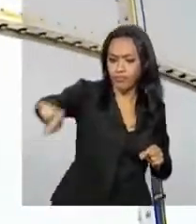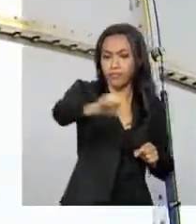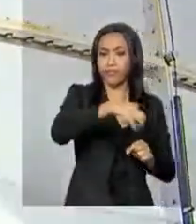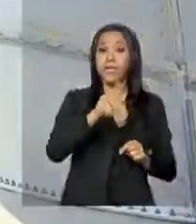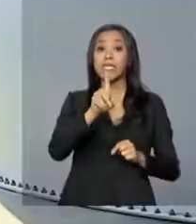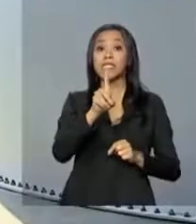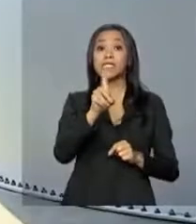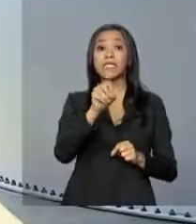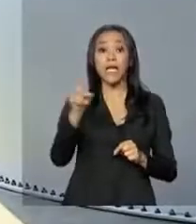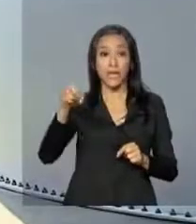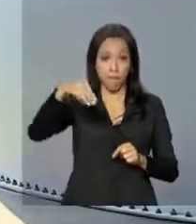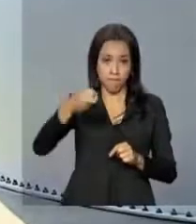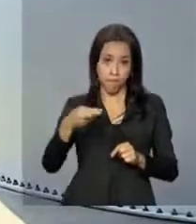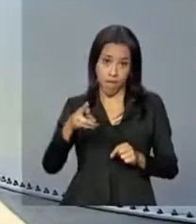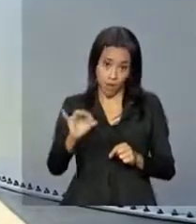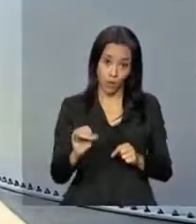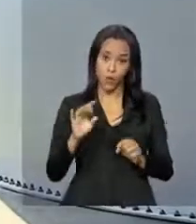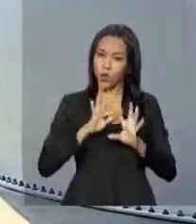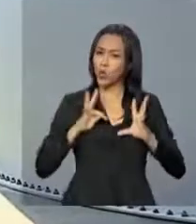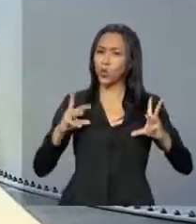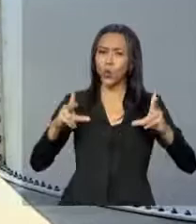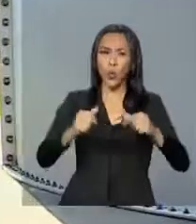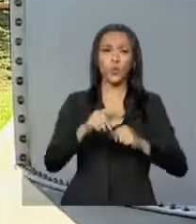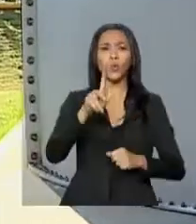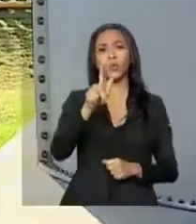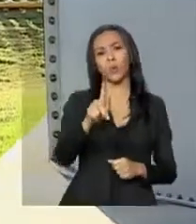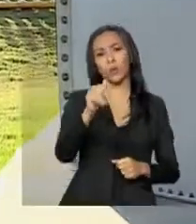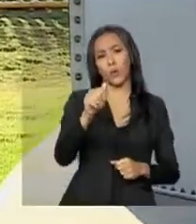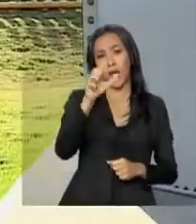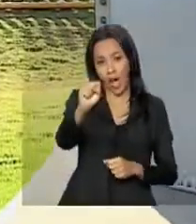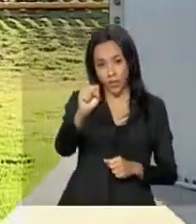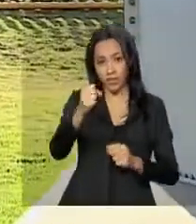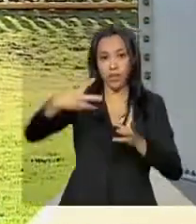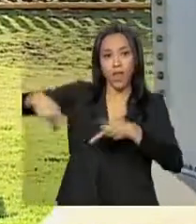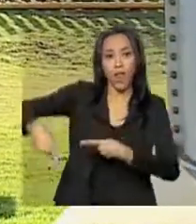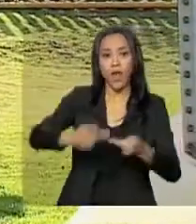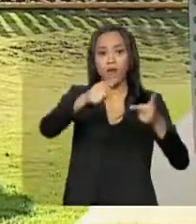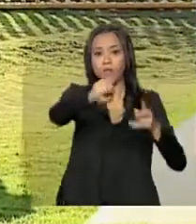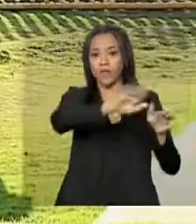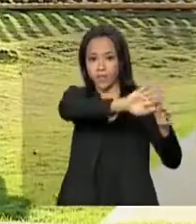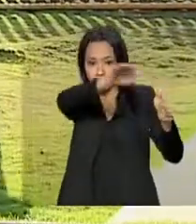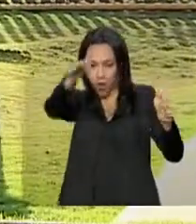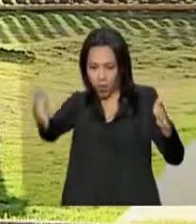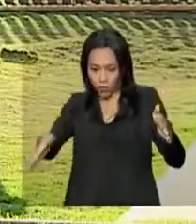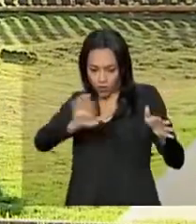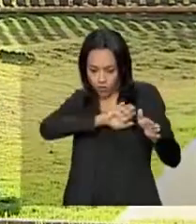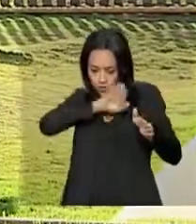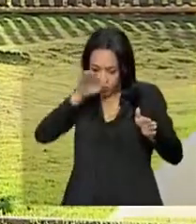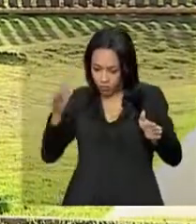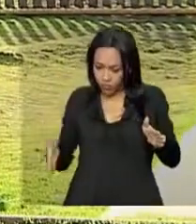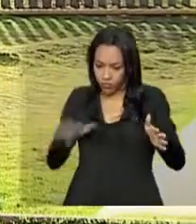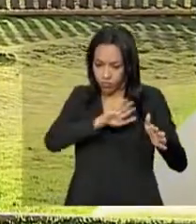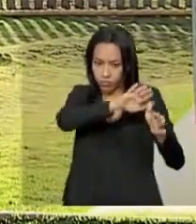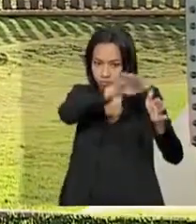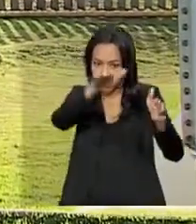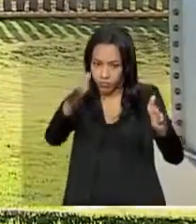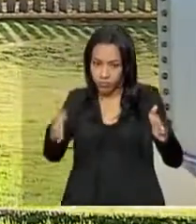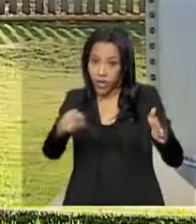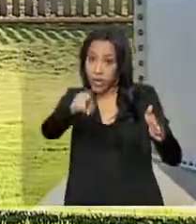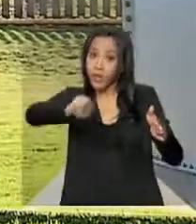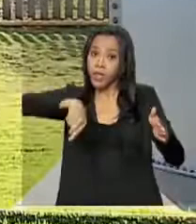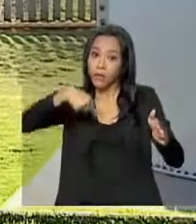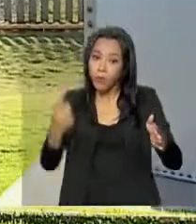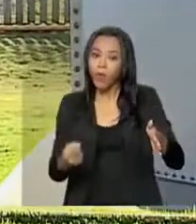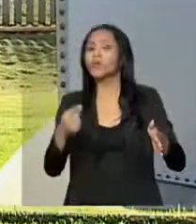por dia. Todo o gás extraído desse processo vem para esses balões, chamados de gasômetros. Depois, o produto passa